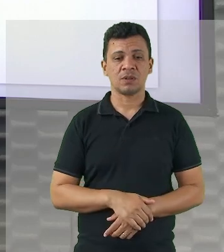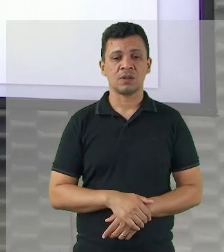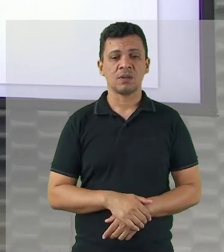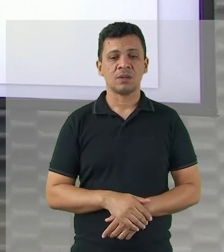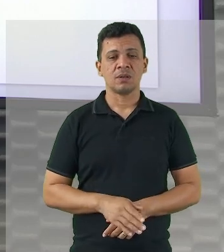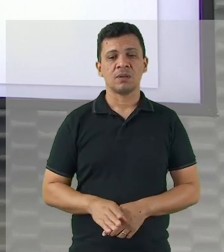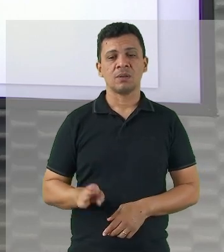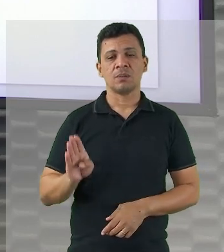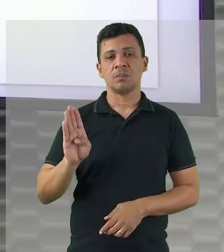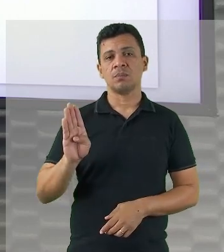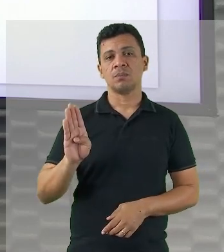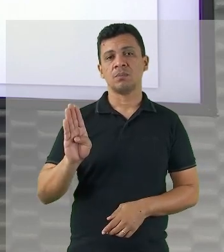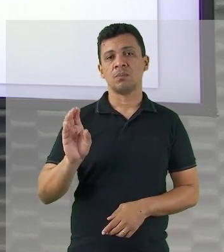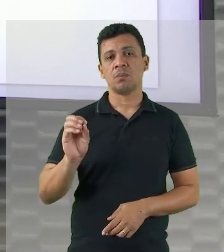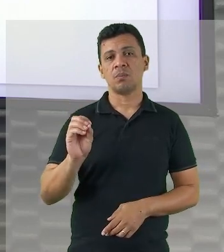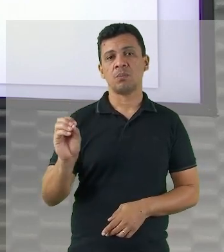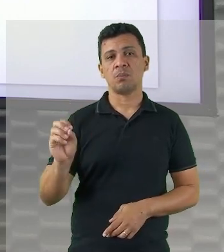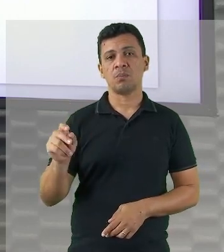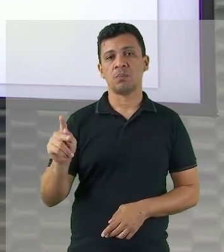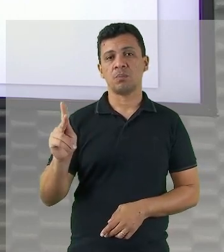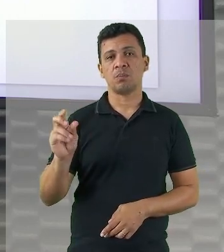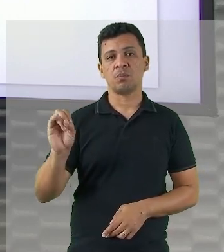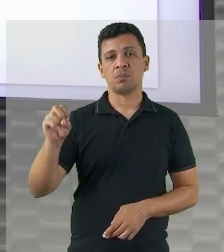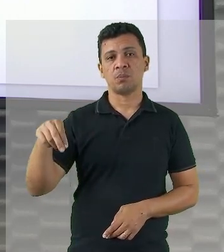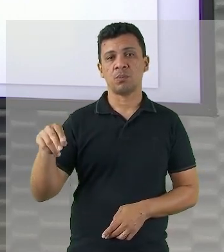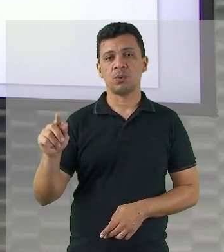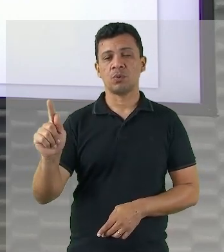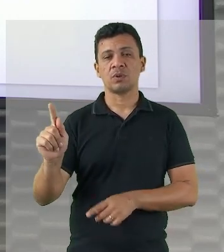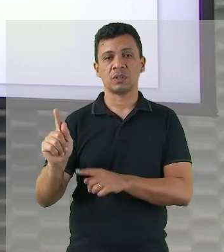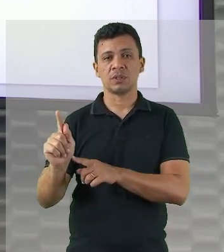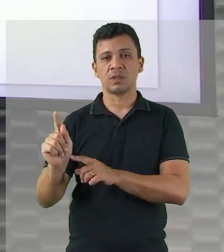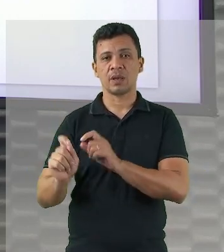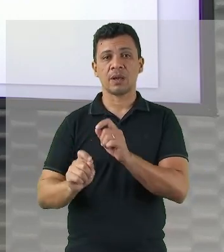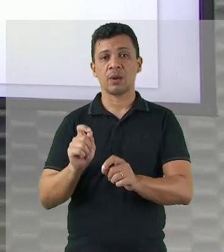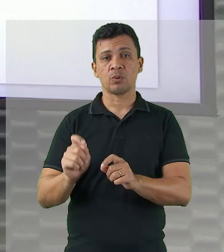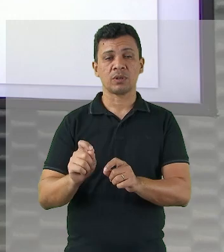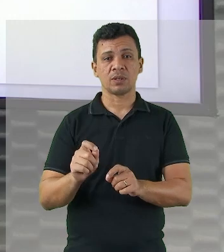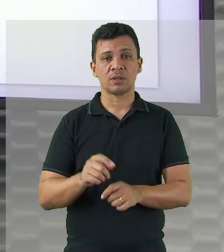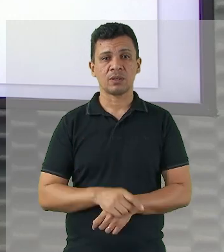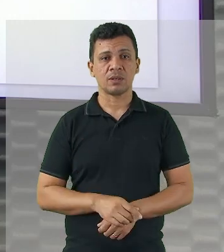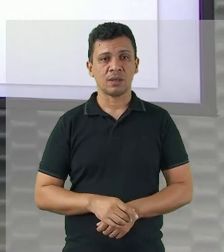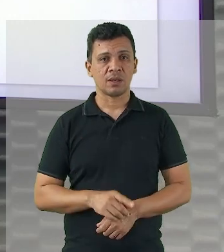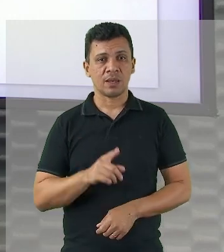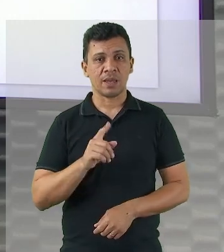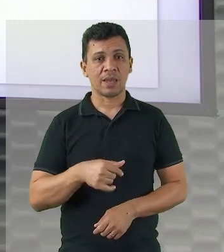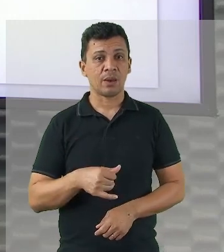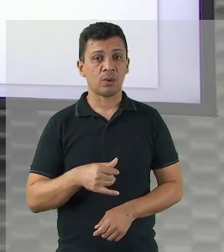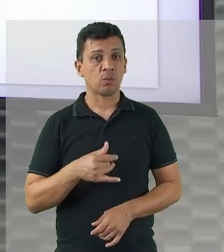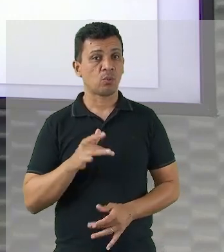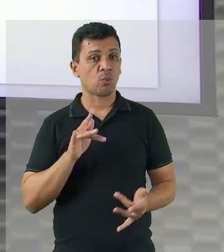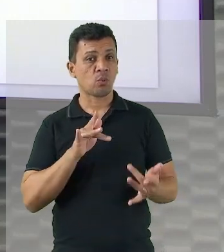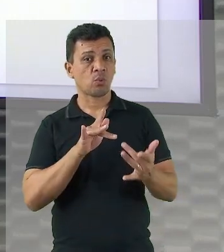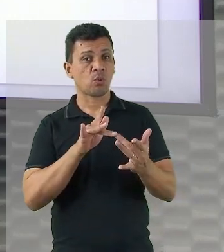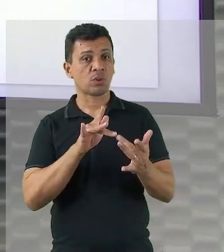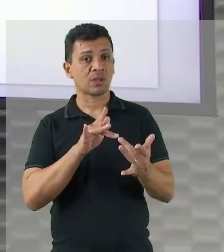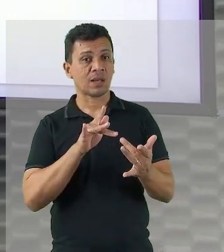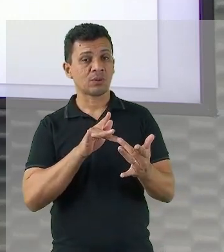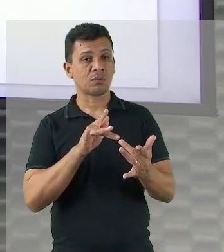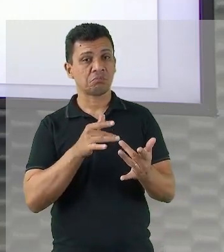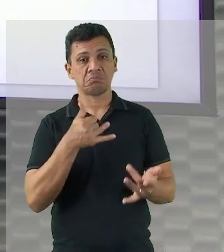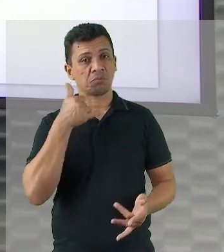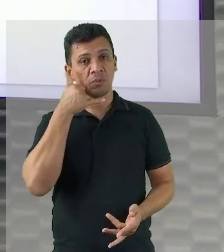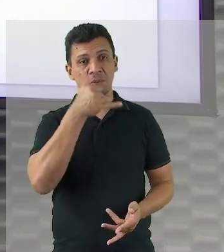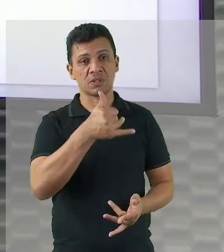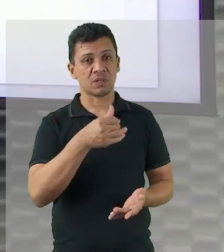booking é um termo que nós usamos para falar da reserva. Aquele contato prévio que uma pessoa faz